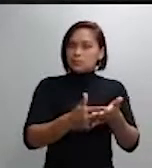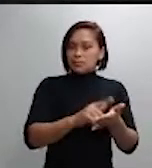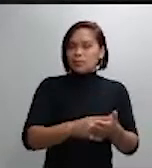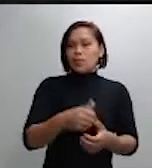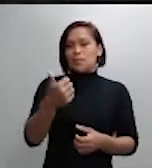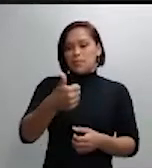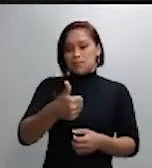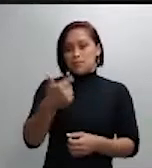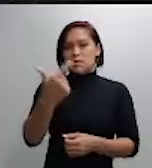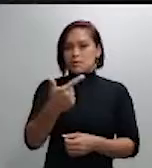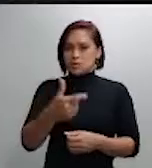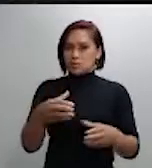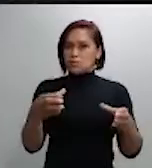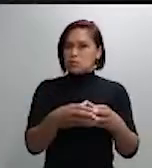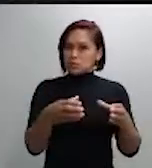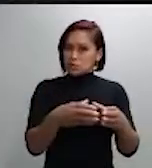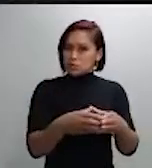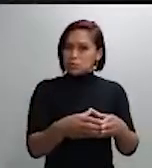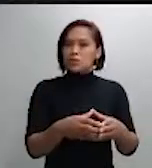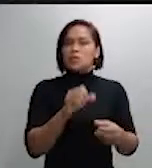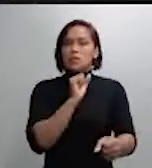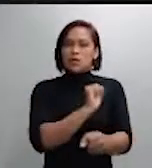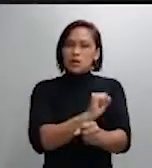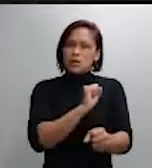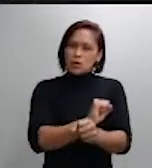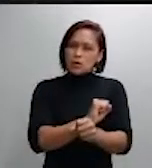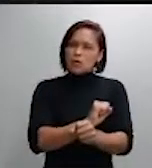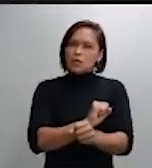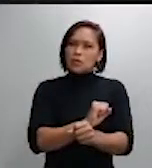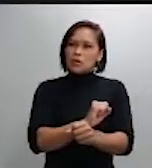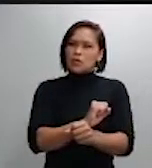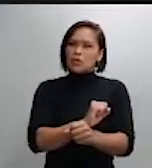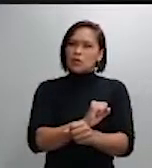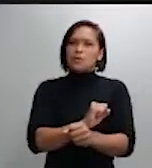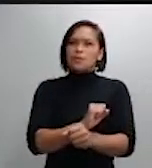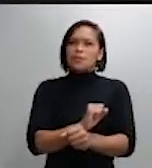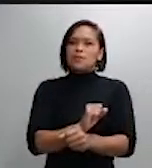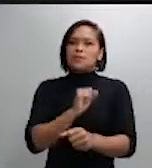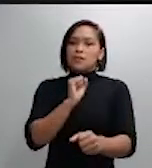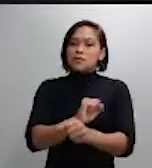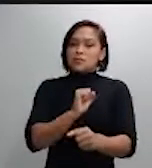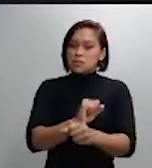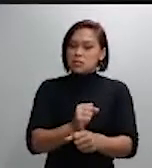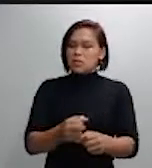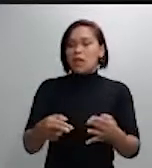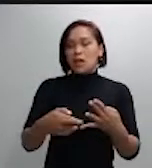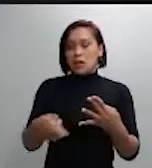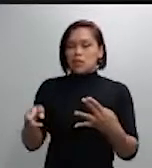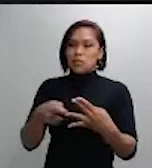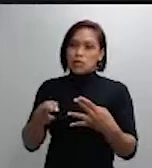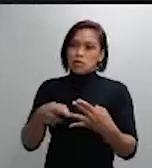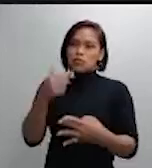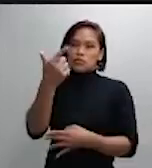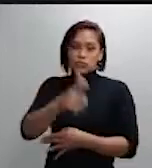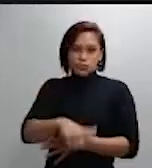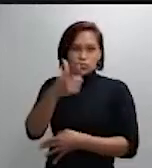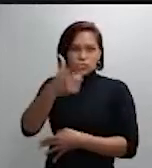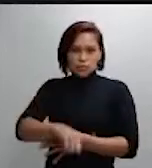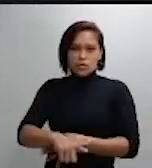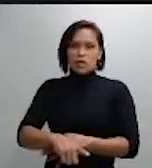do STJ, aguardando posicionamento na sistemática de recurso repetitivo, embora na segunda sessão já